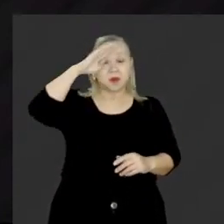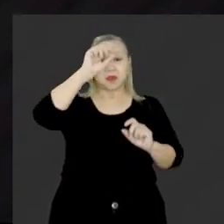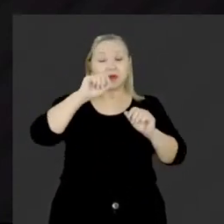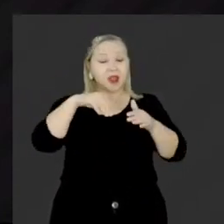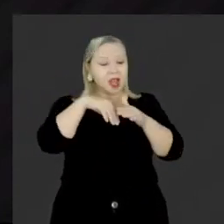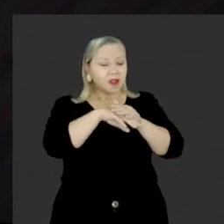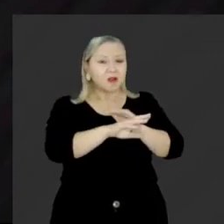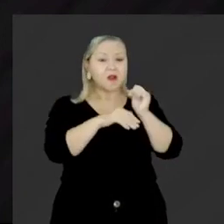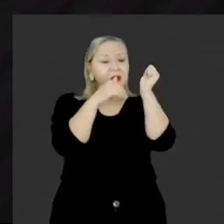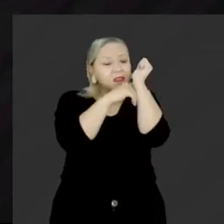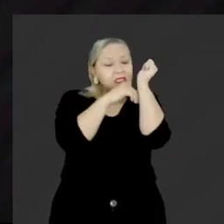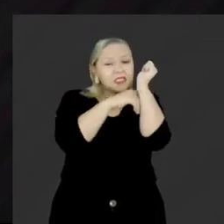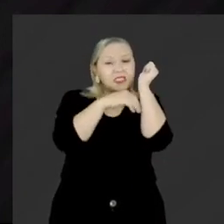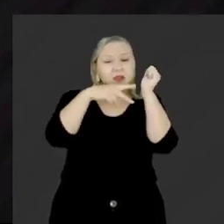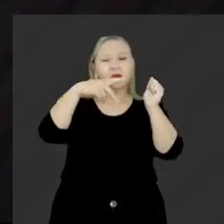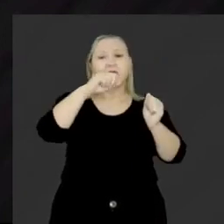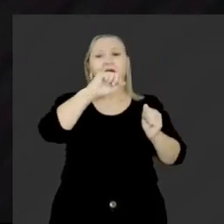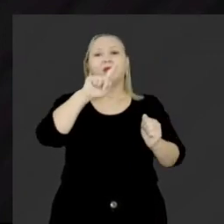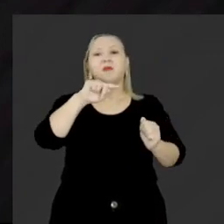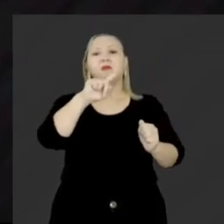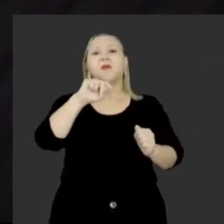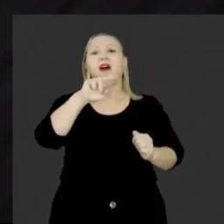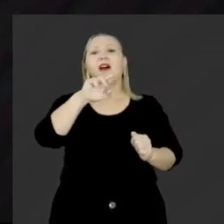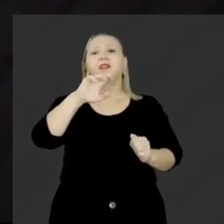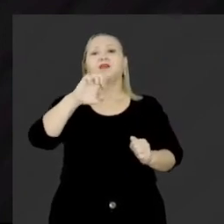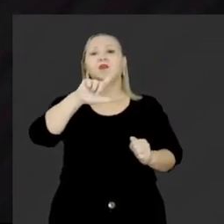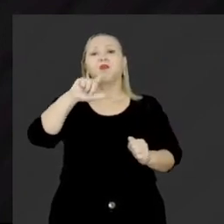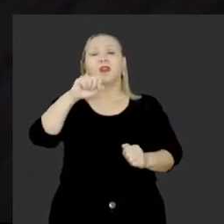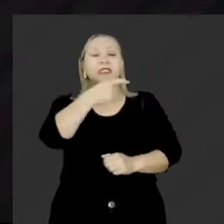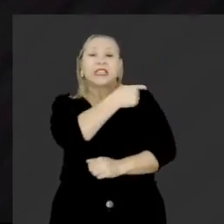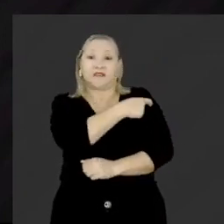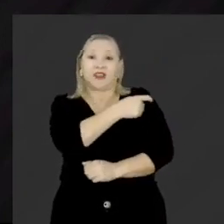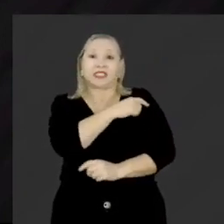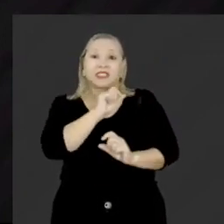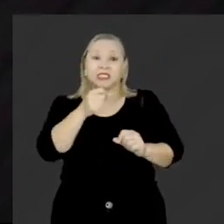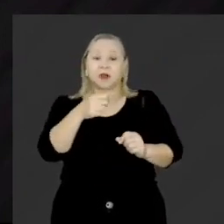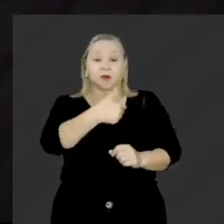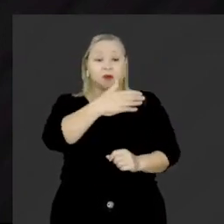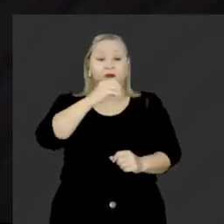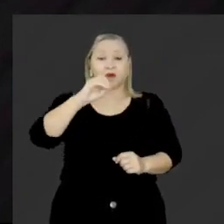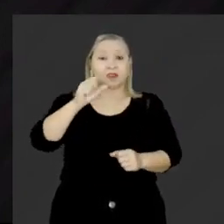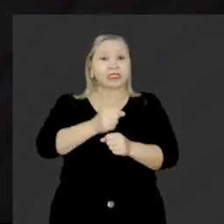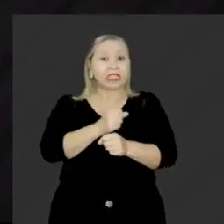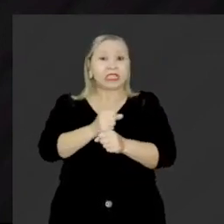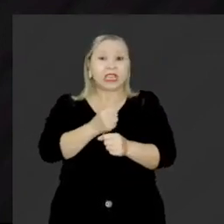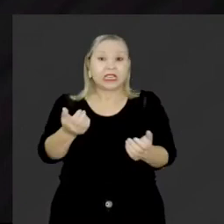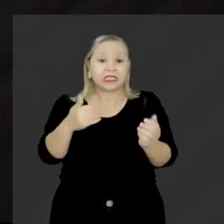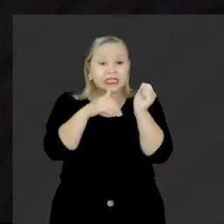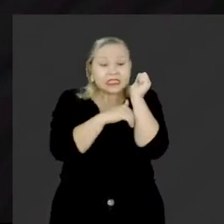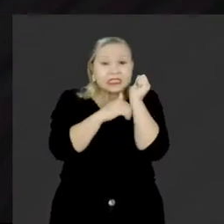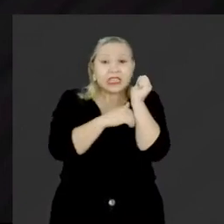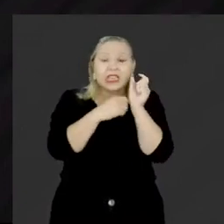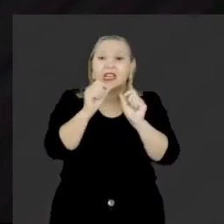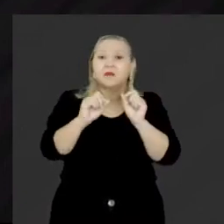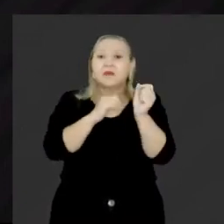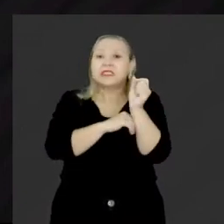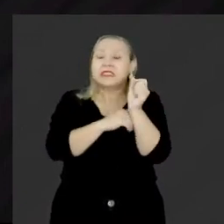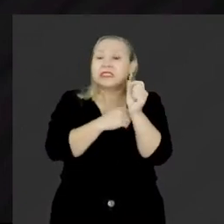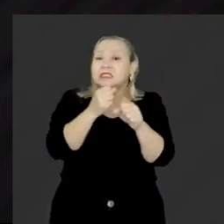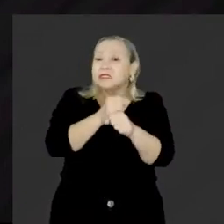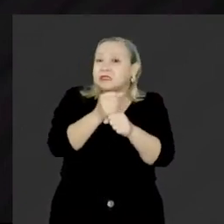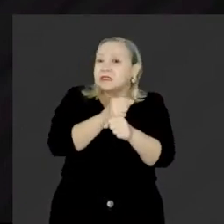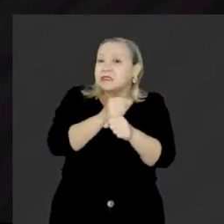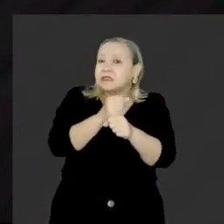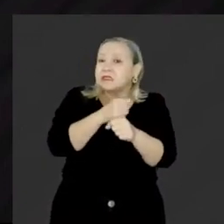o presidente da República querendo indicar ministro, seu amigo. É o presidente da República querendo trocar diretor-geral da Polícia Federal. Ou seja,